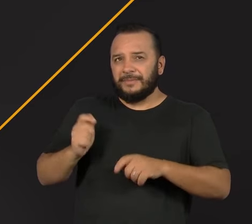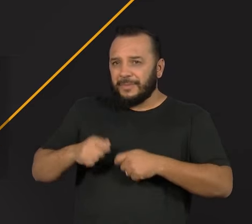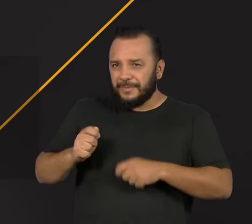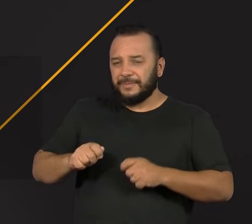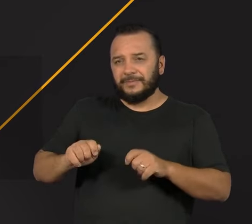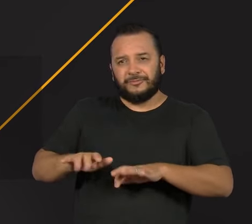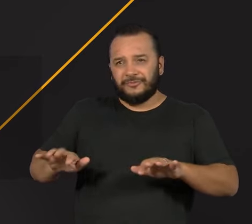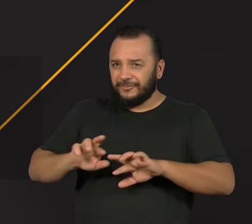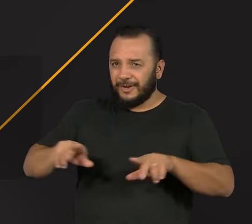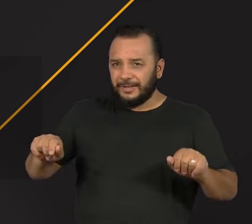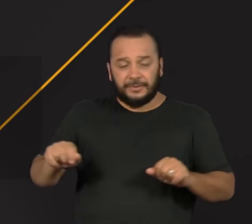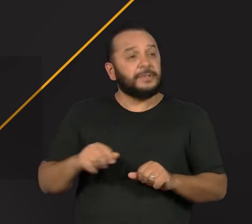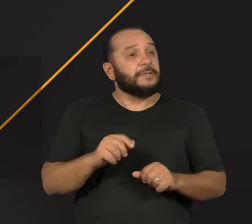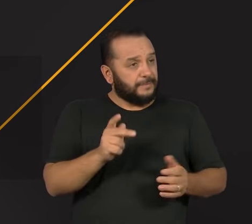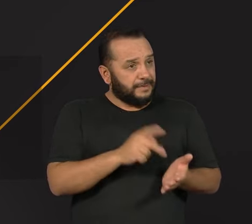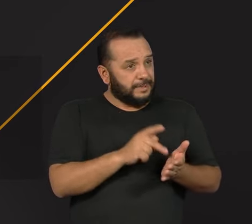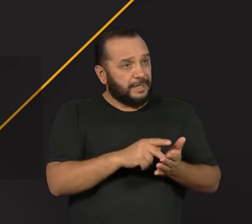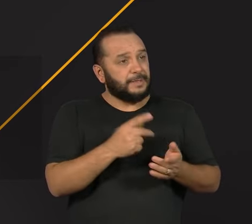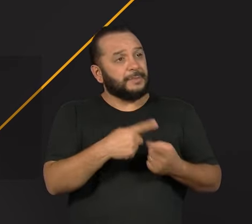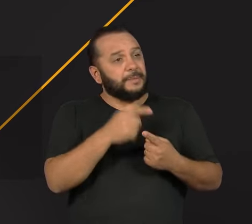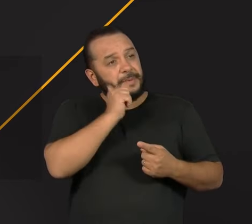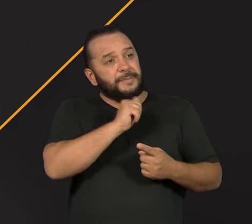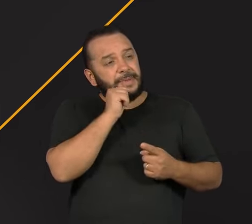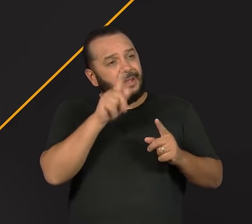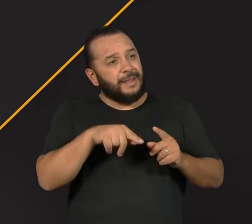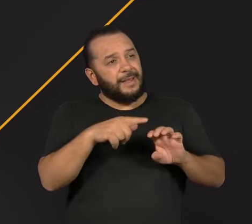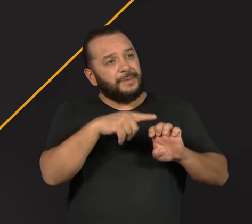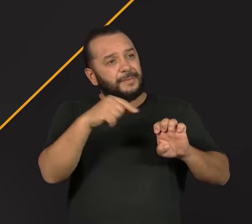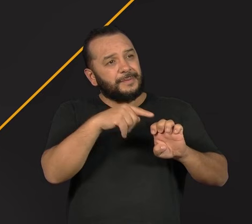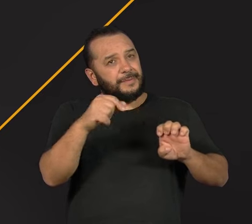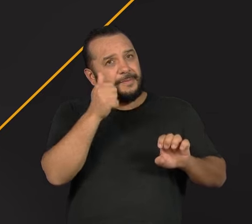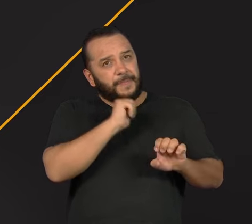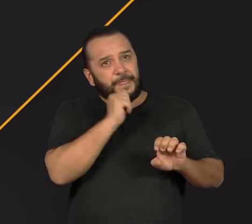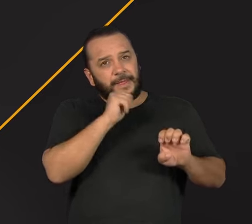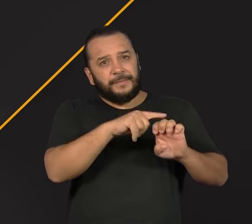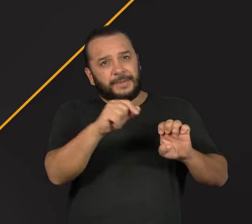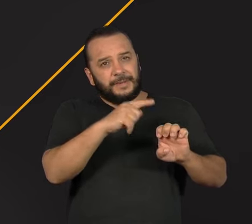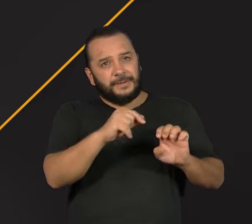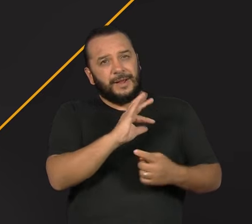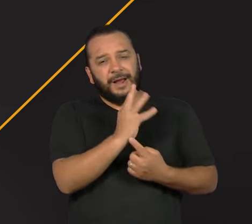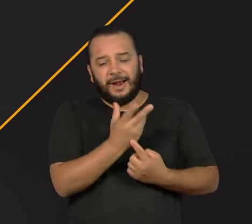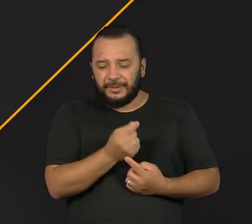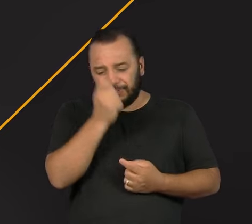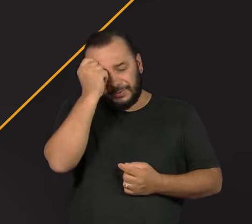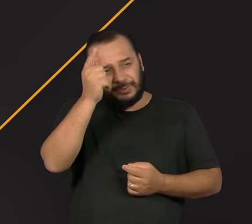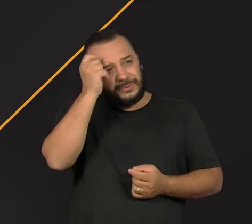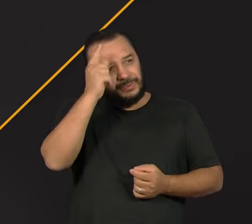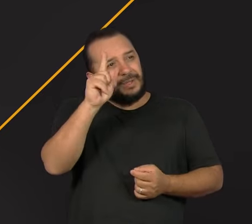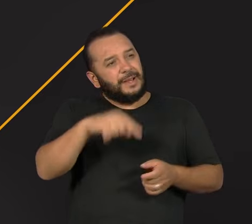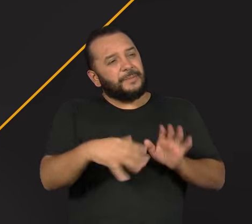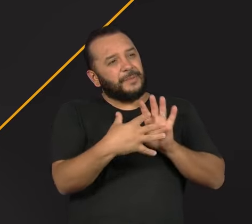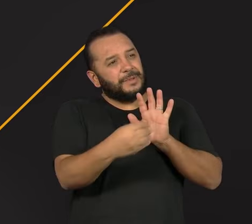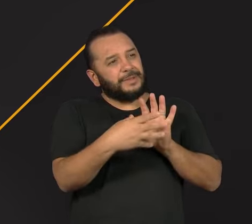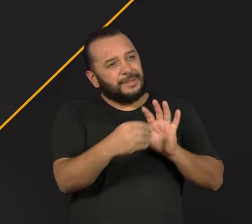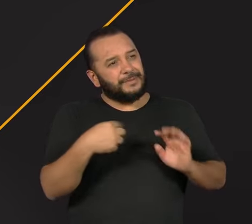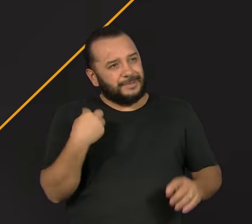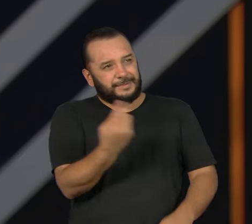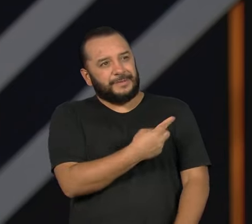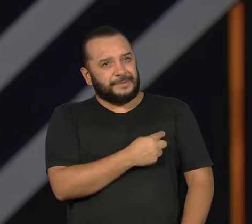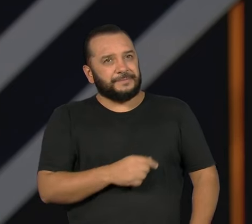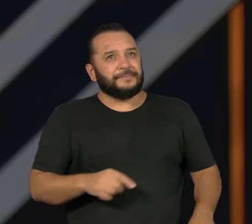coisas da minha família. Uma que é o empreendedorismo da minha mãe, que a minha mãe, como empreendedora de arte, de cultura, é um exemplo, assim, para nós.